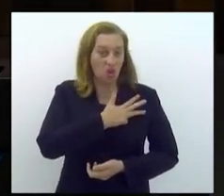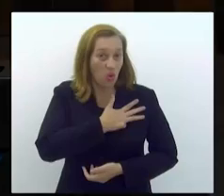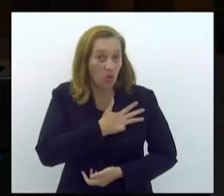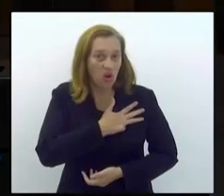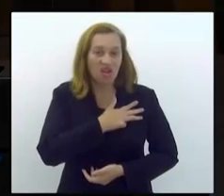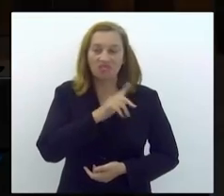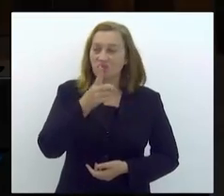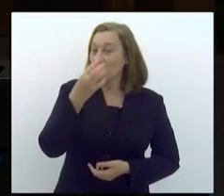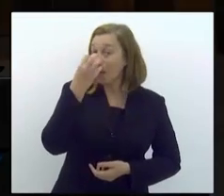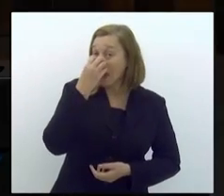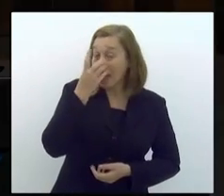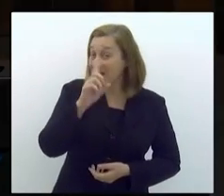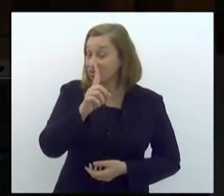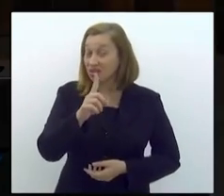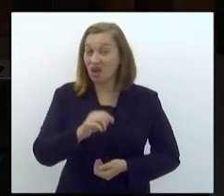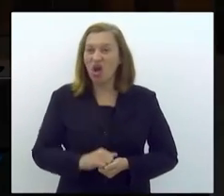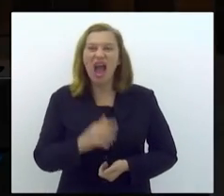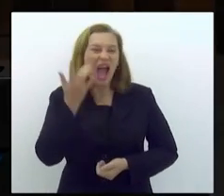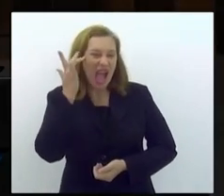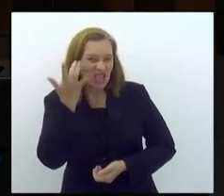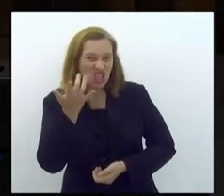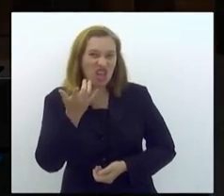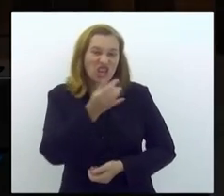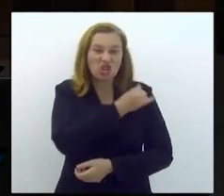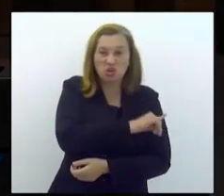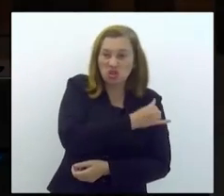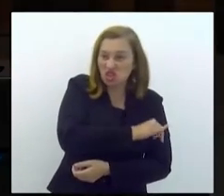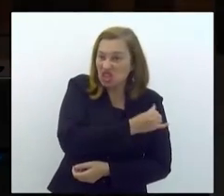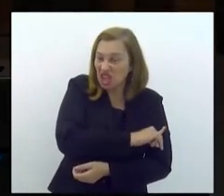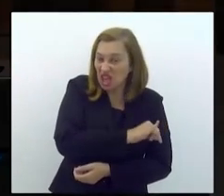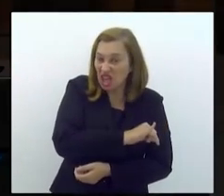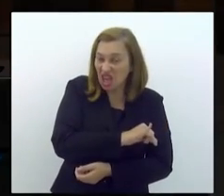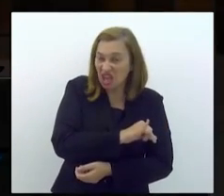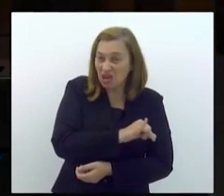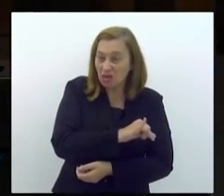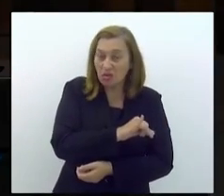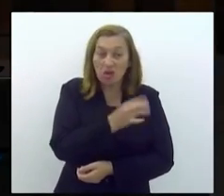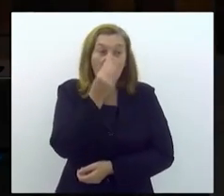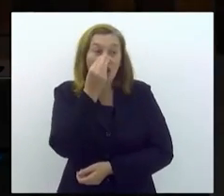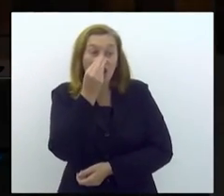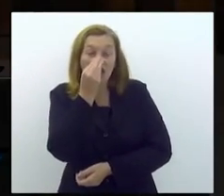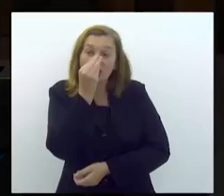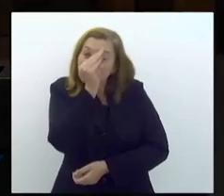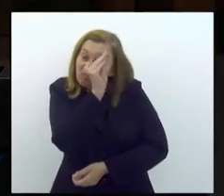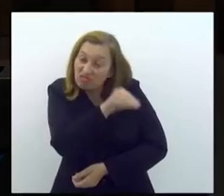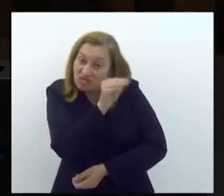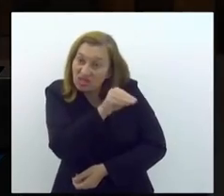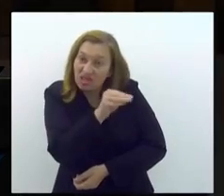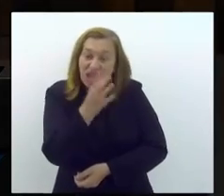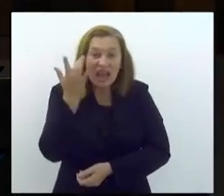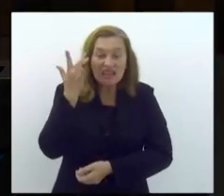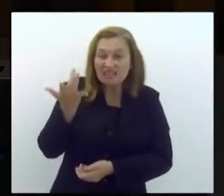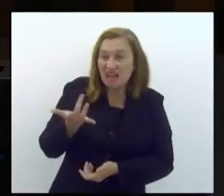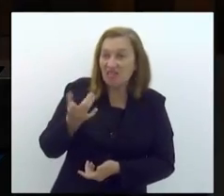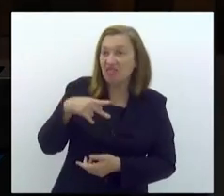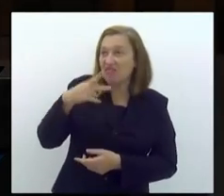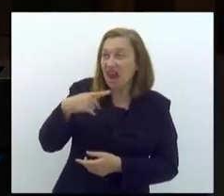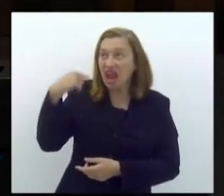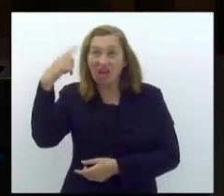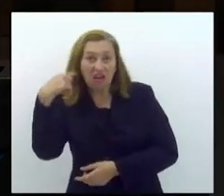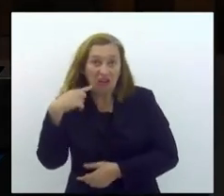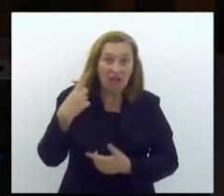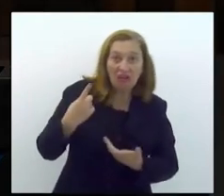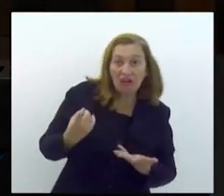um círculo não tá apesar de você achar que o Rio de Janeiro é uma Várzea de detonar nosso policial militar de falar suas loucuras companheiro